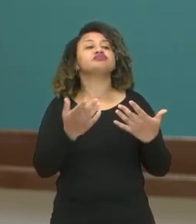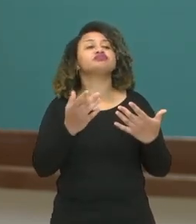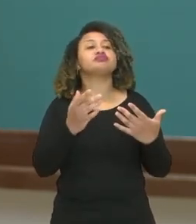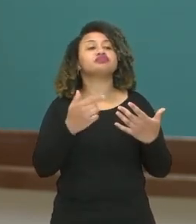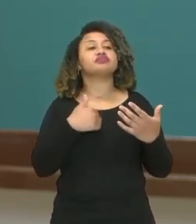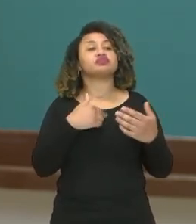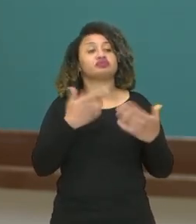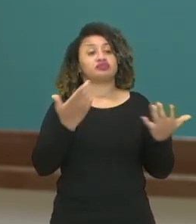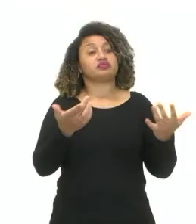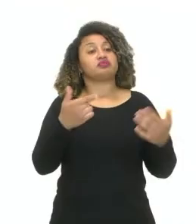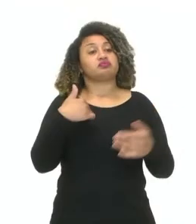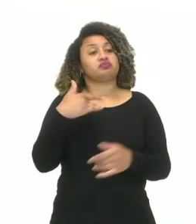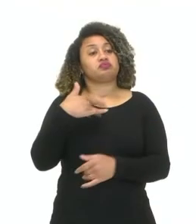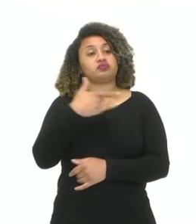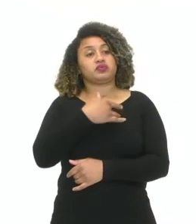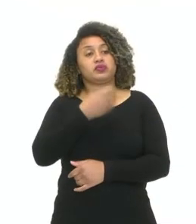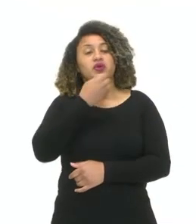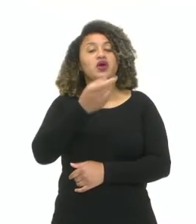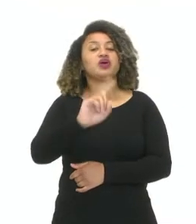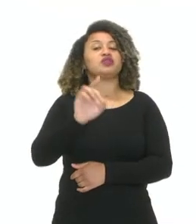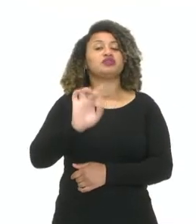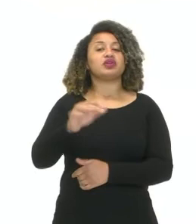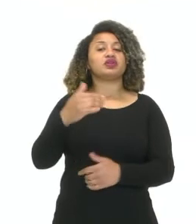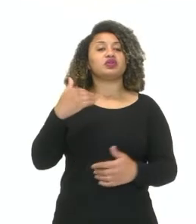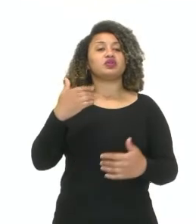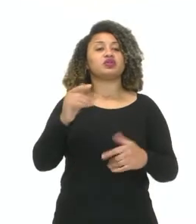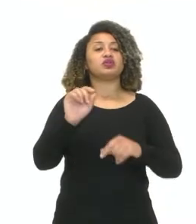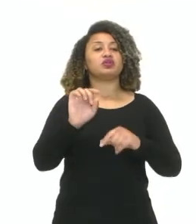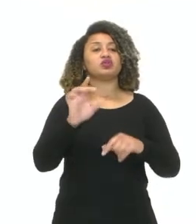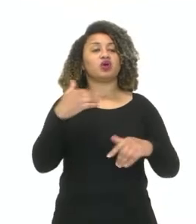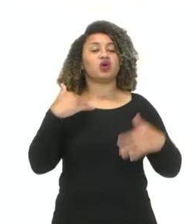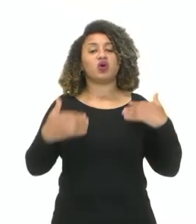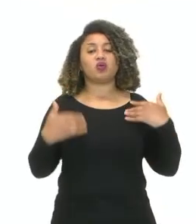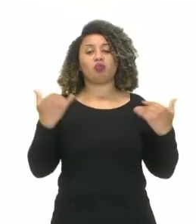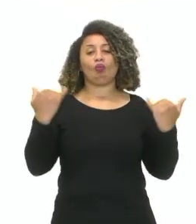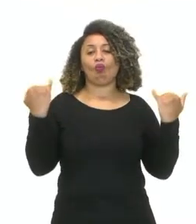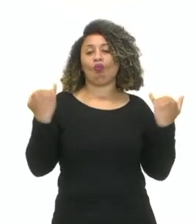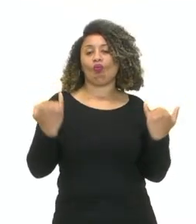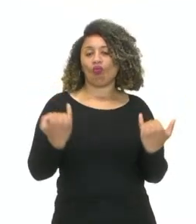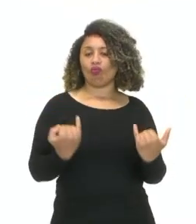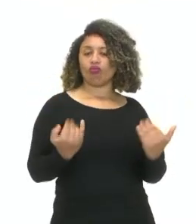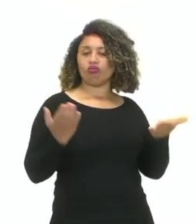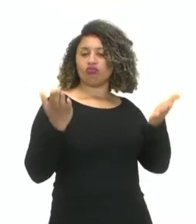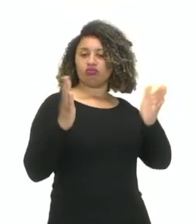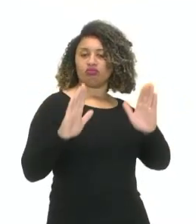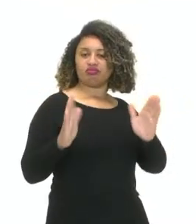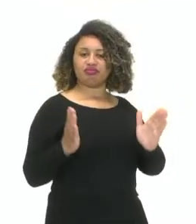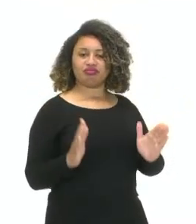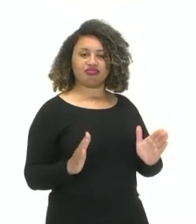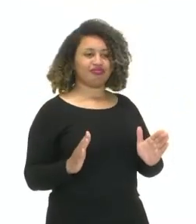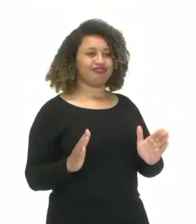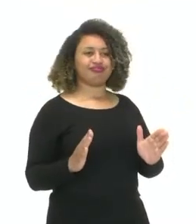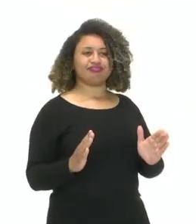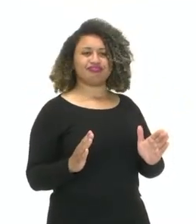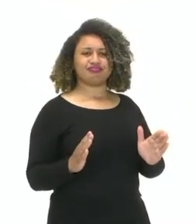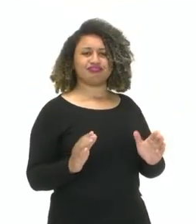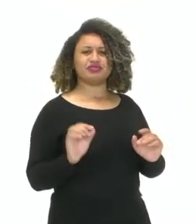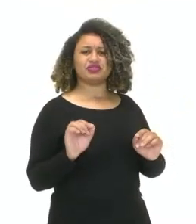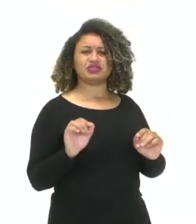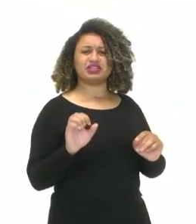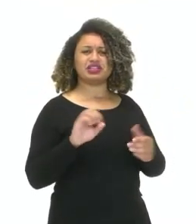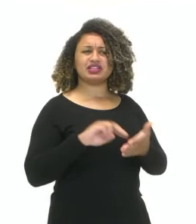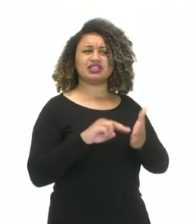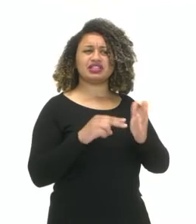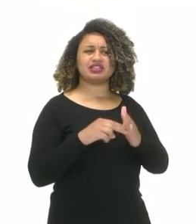Ser saudável não é somente ter um corpo magro, sarado e escultural. O que, que é sarado, né?